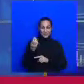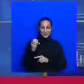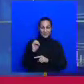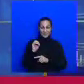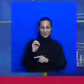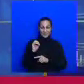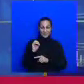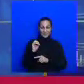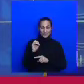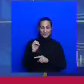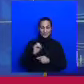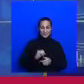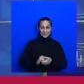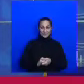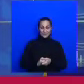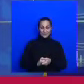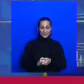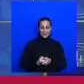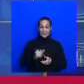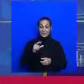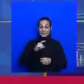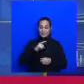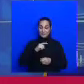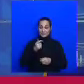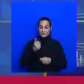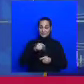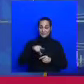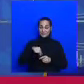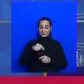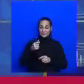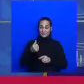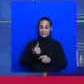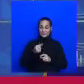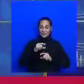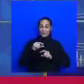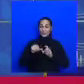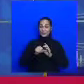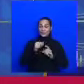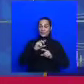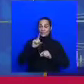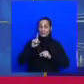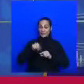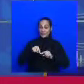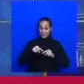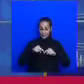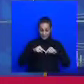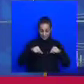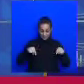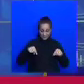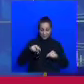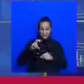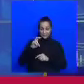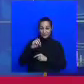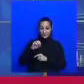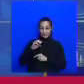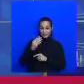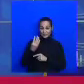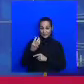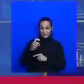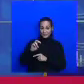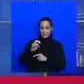20. Branca 20. As 6 dezenas sorteadas no primeiro sorteio foram